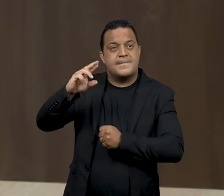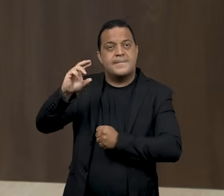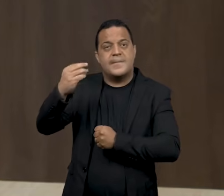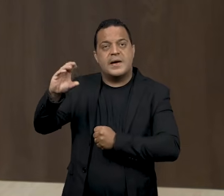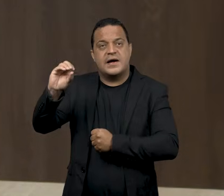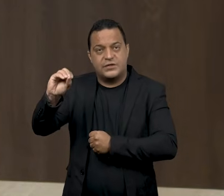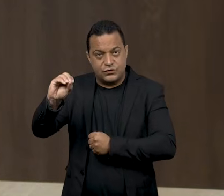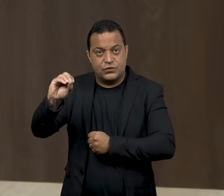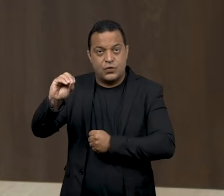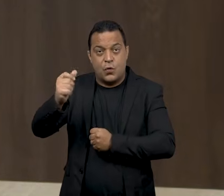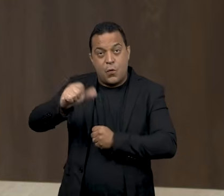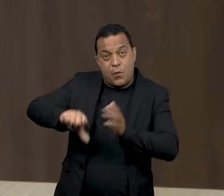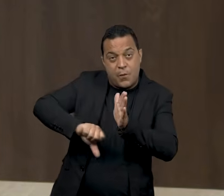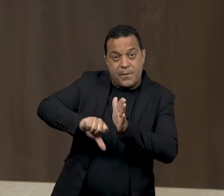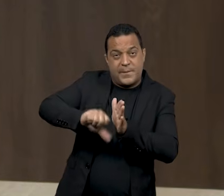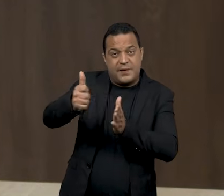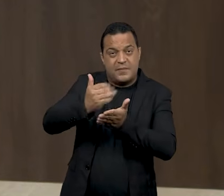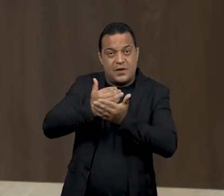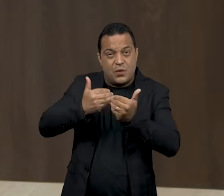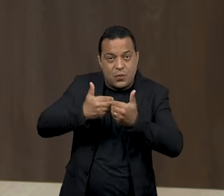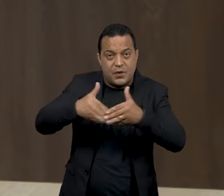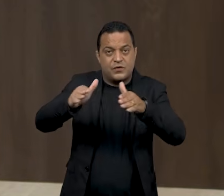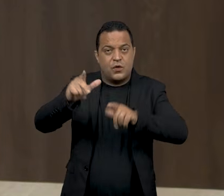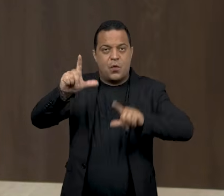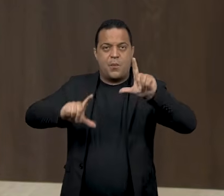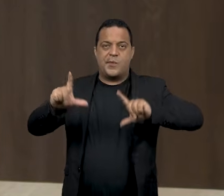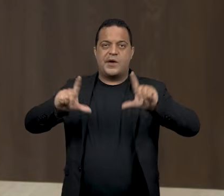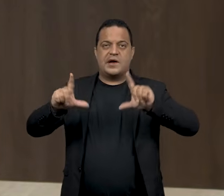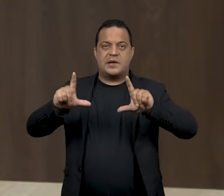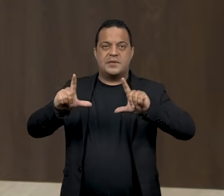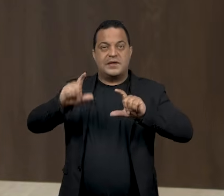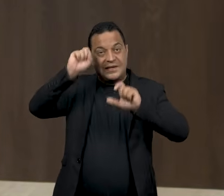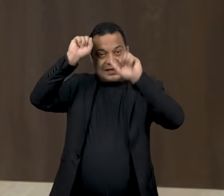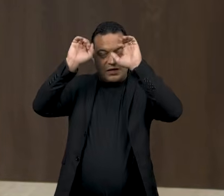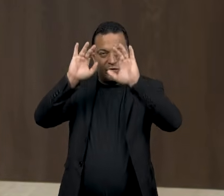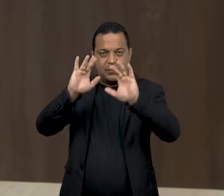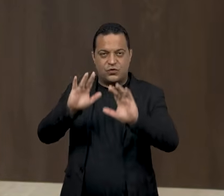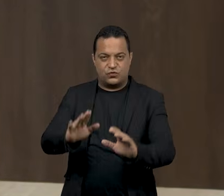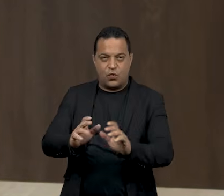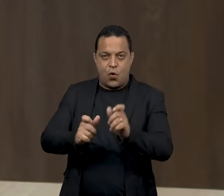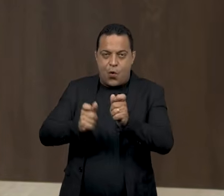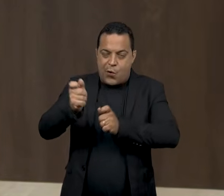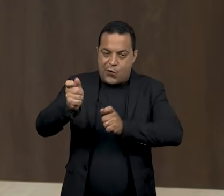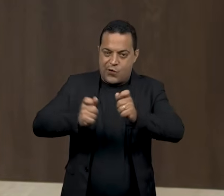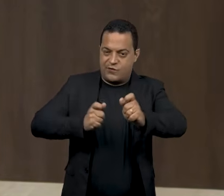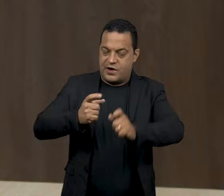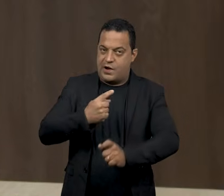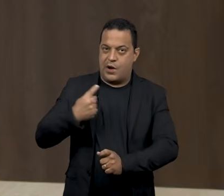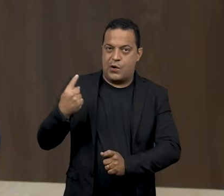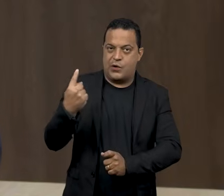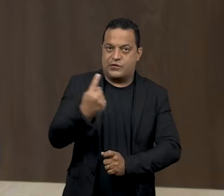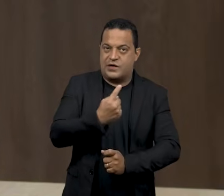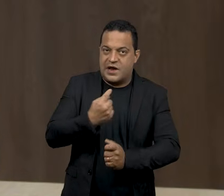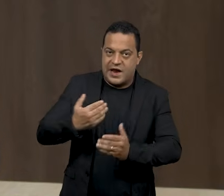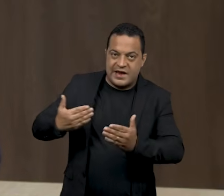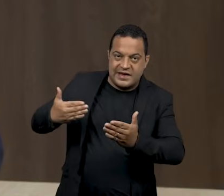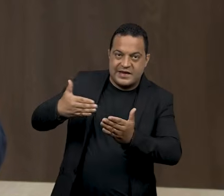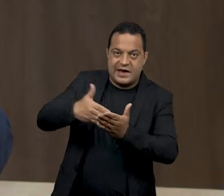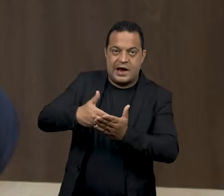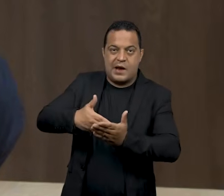gravamos o primeiro episódio e com a bênção de Deus, com a direção do Senhor nas nossas vidas, viemos até